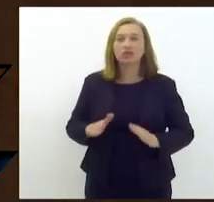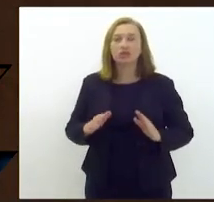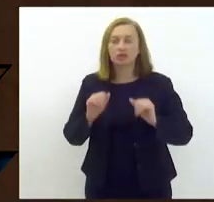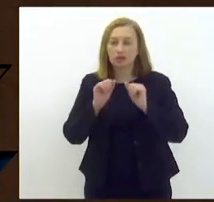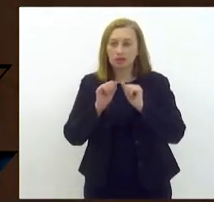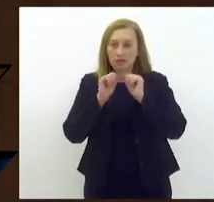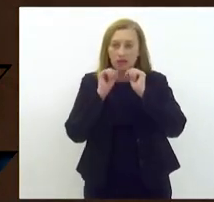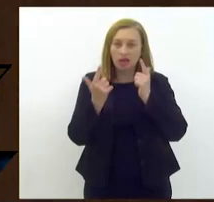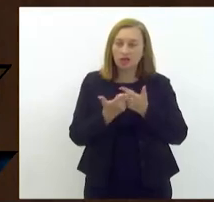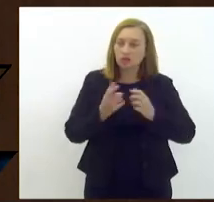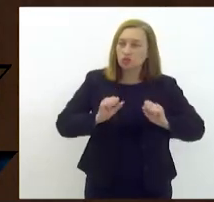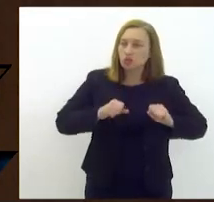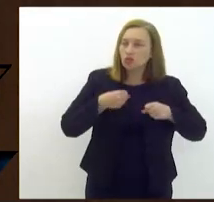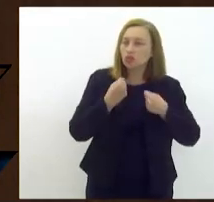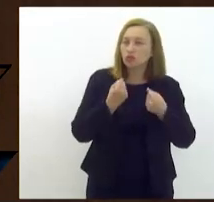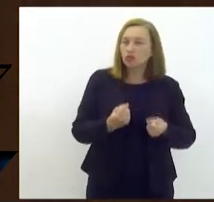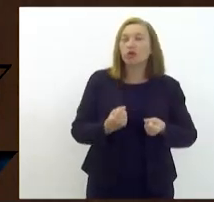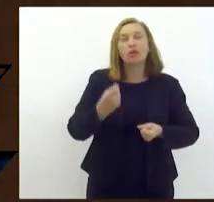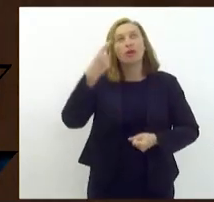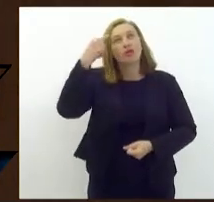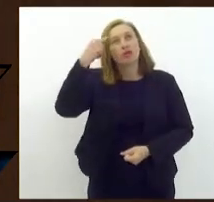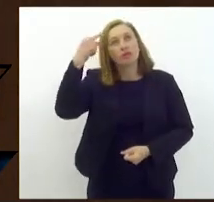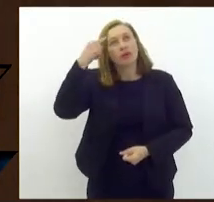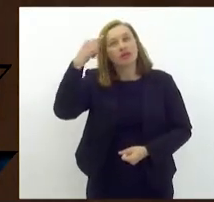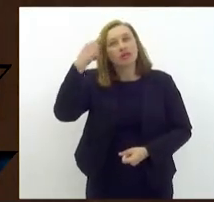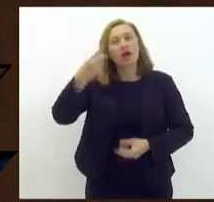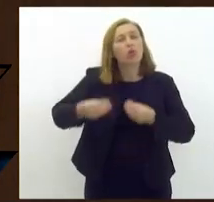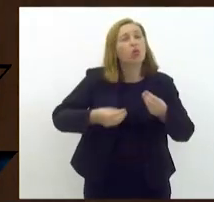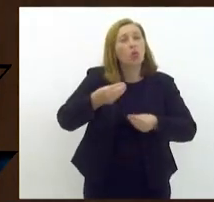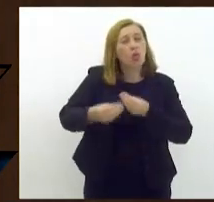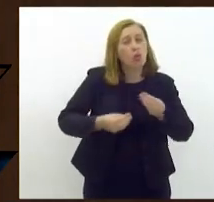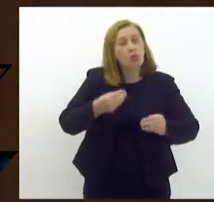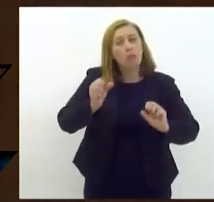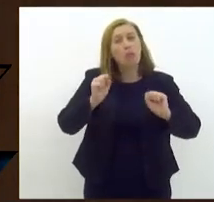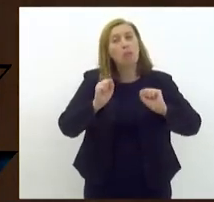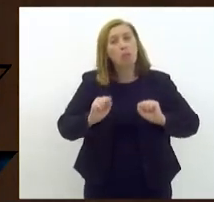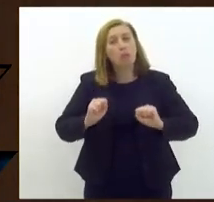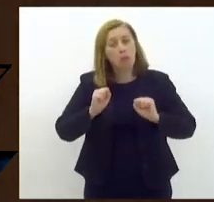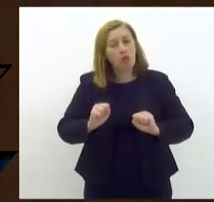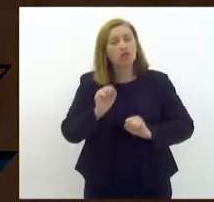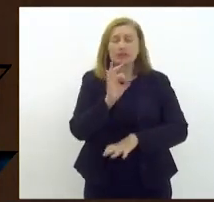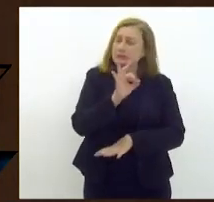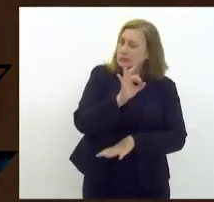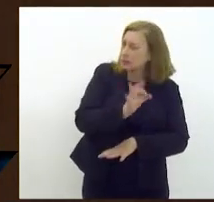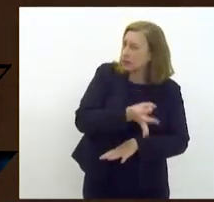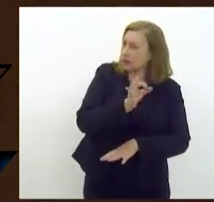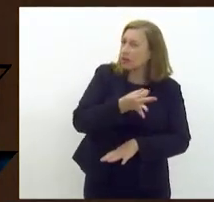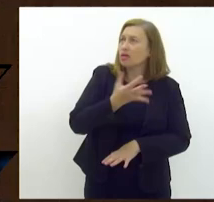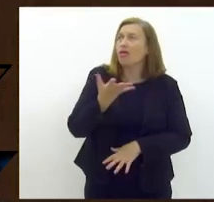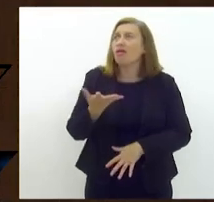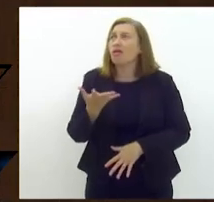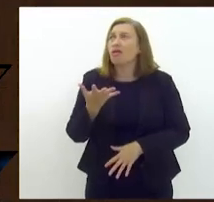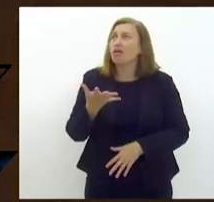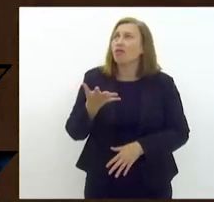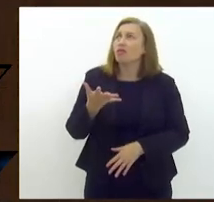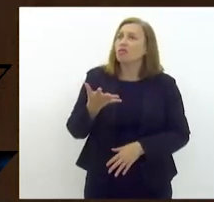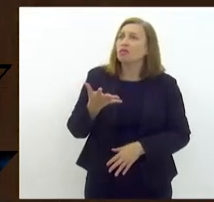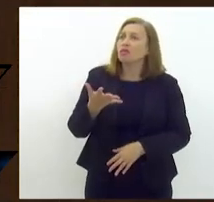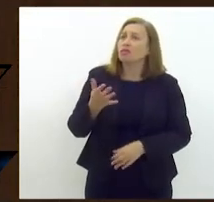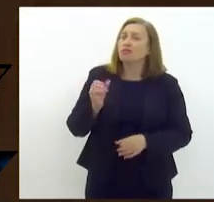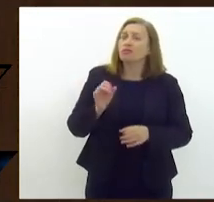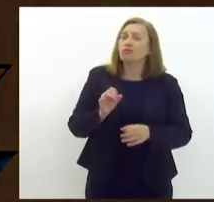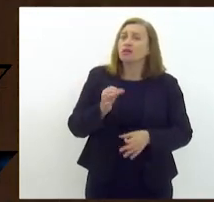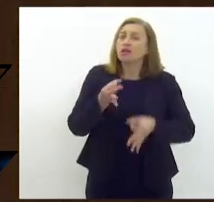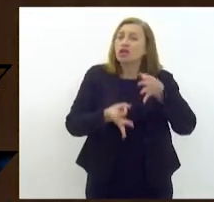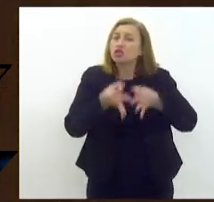nos debruçamos impersar como é que a gente pode obviamente fazer com que a